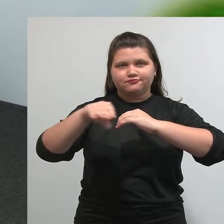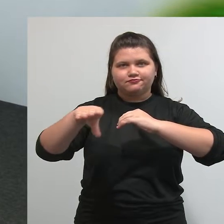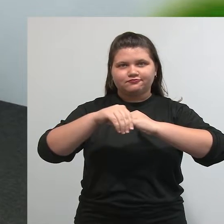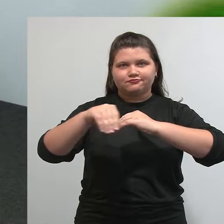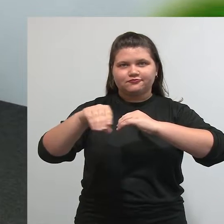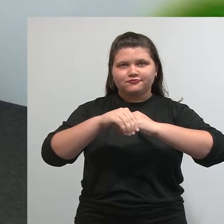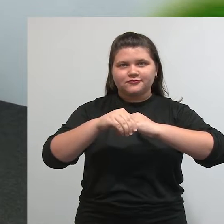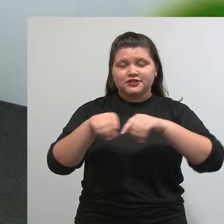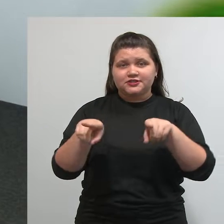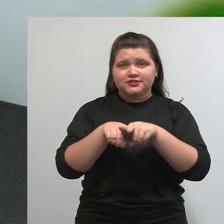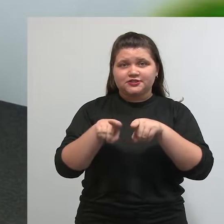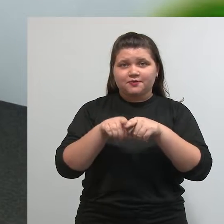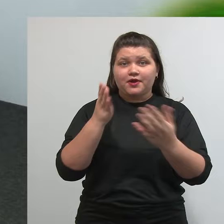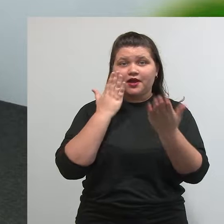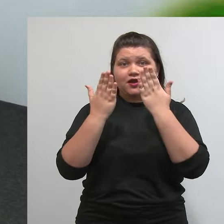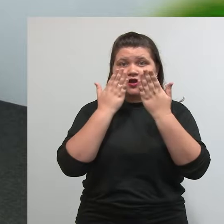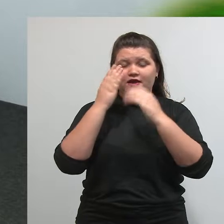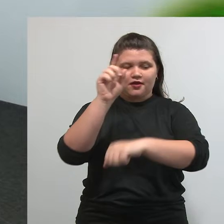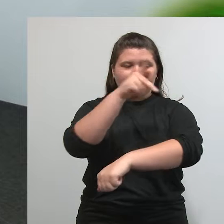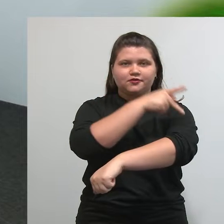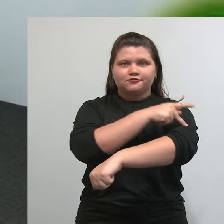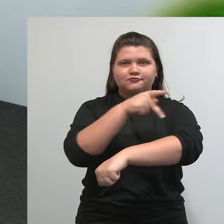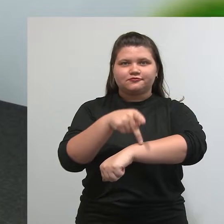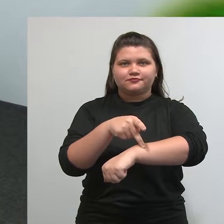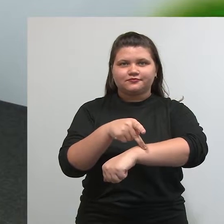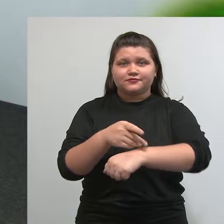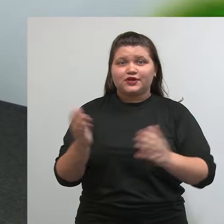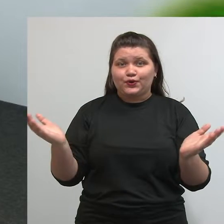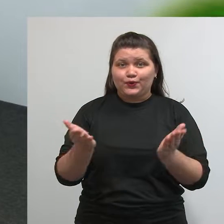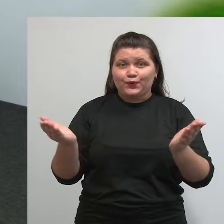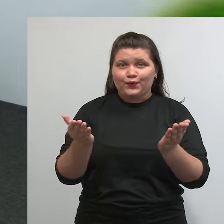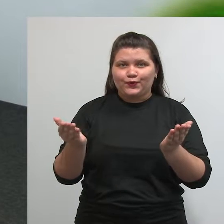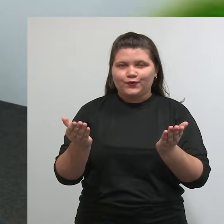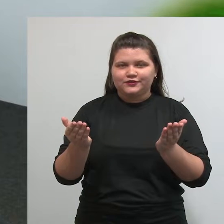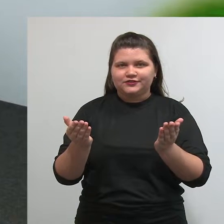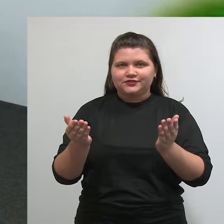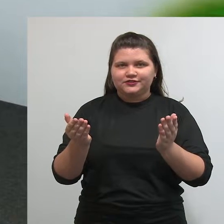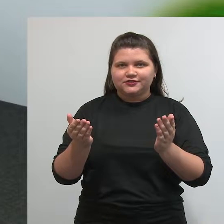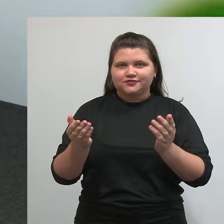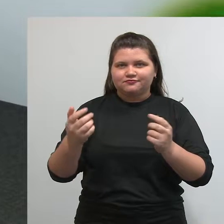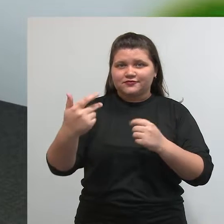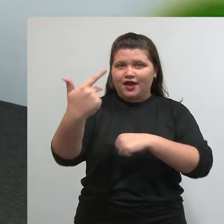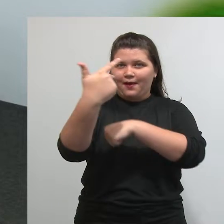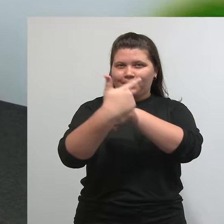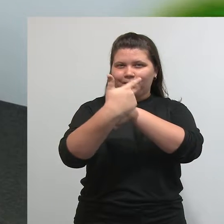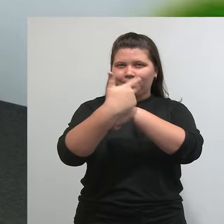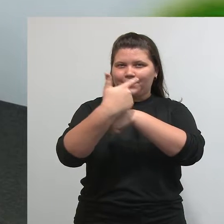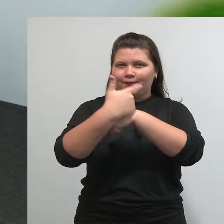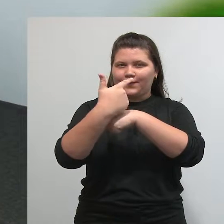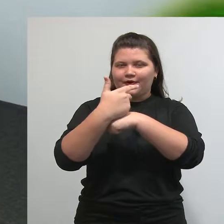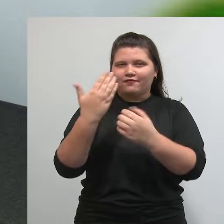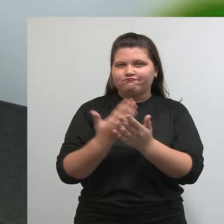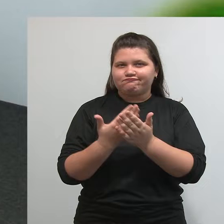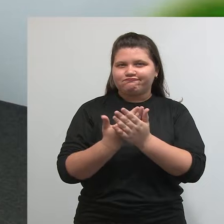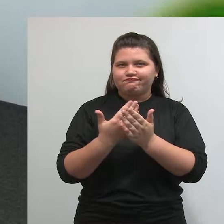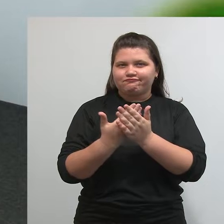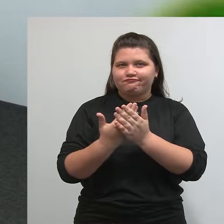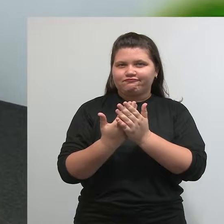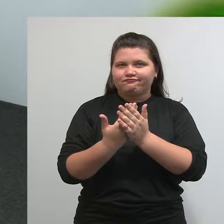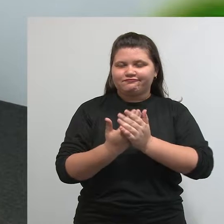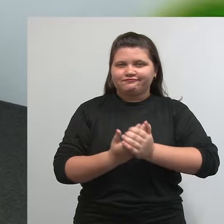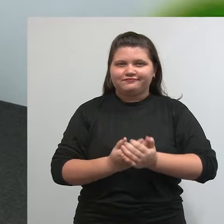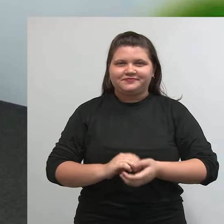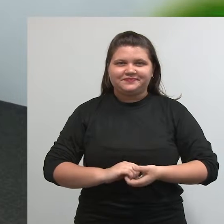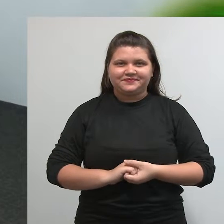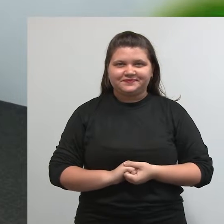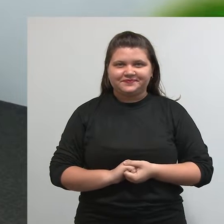eu estou aqui no estúdio do IFRO Campus Porto Velho, Zona Norte, para falar um pouquinho com vocês sobre essa